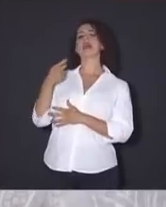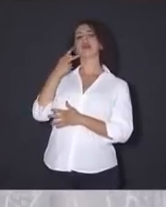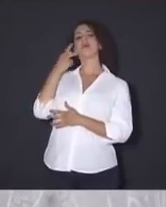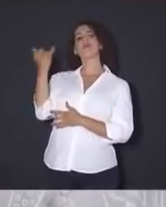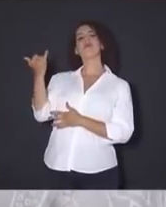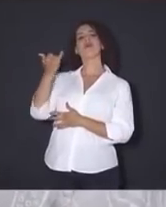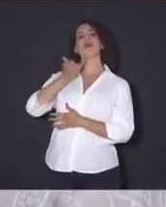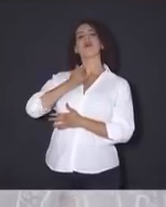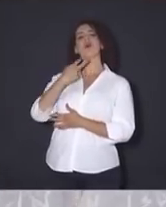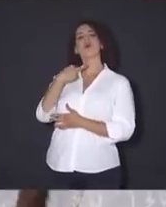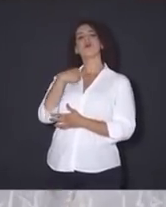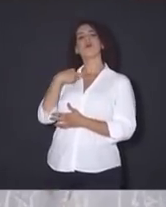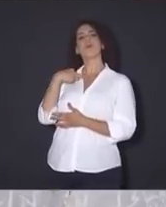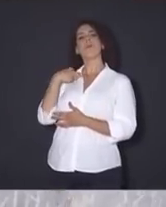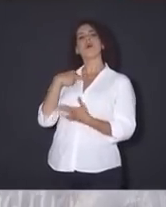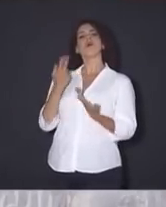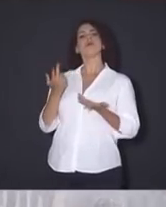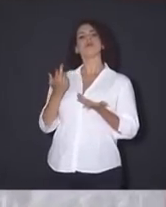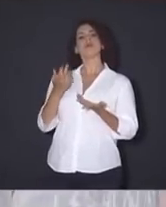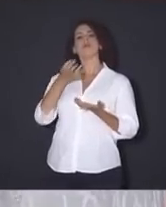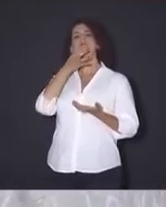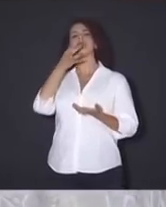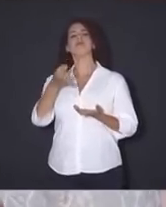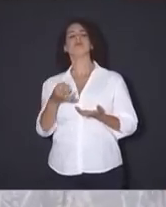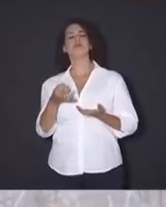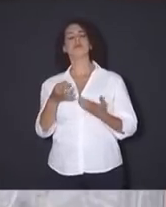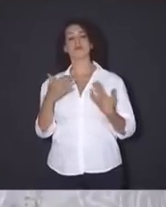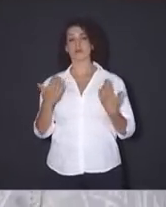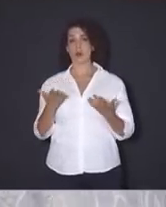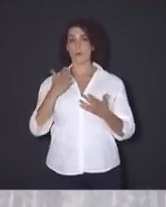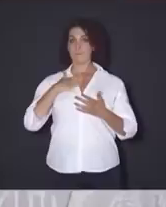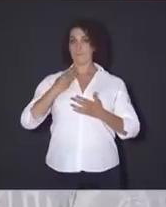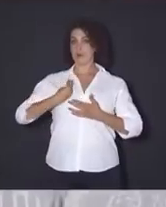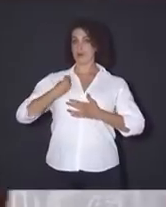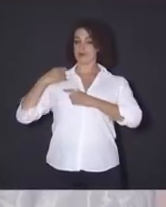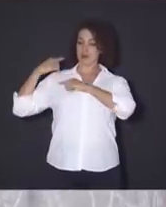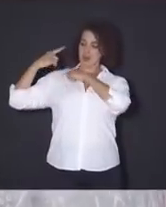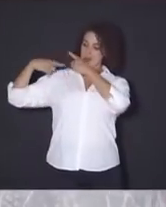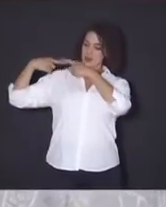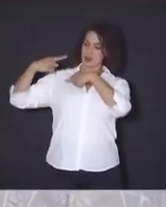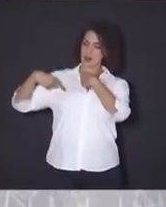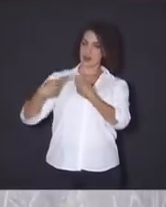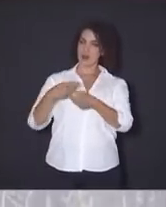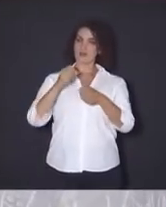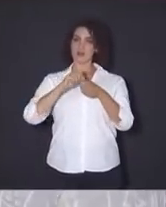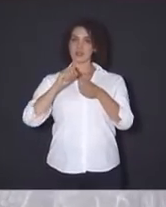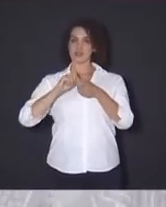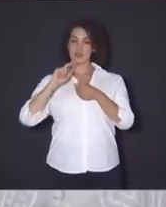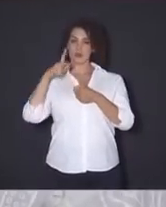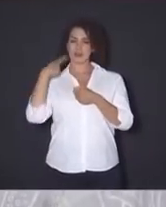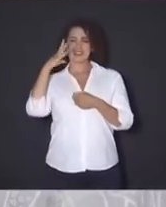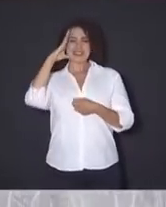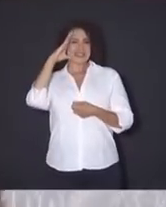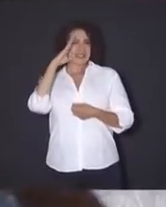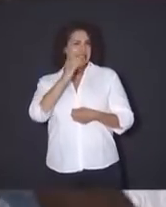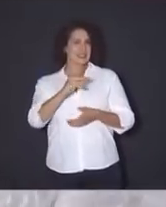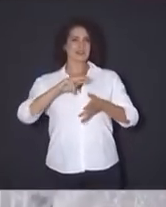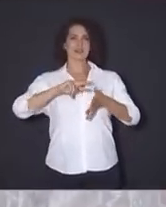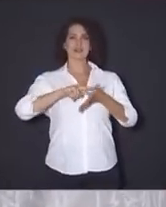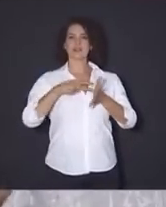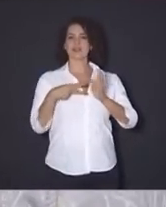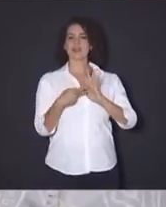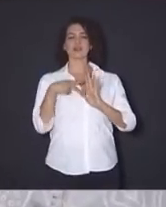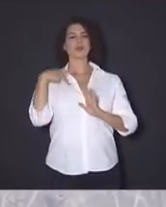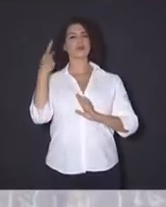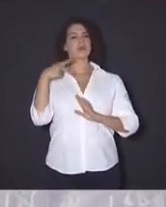se meter é e essa minha trajetória de fazer política de entender o que vem a ser a política né eu